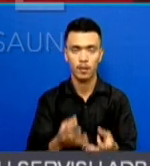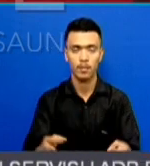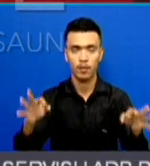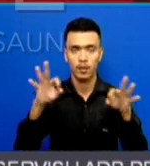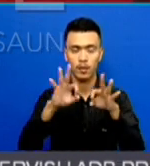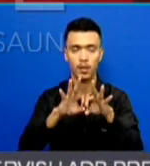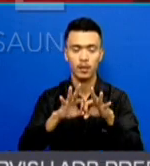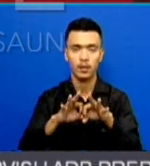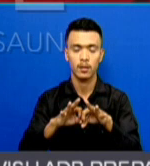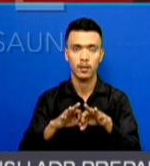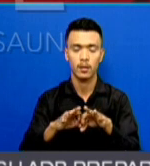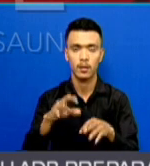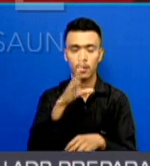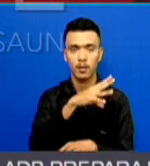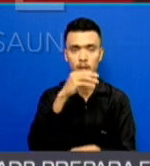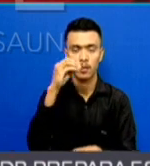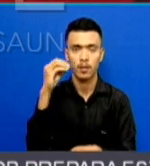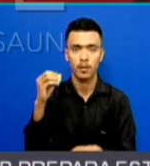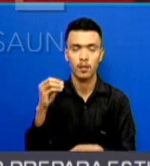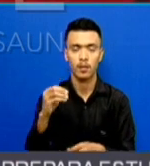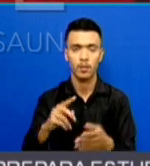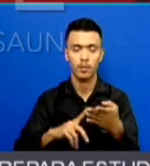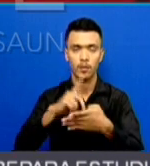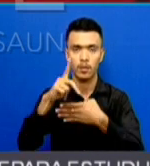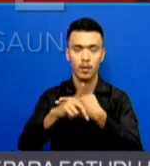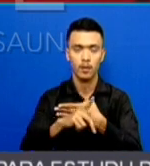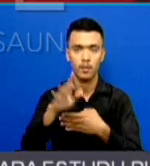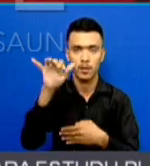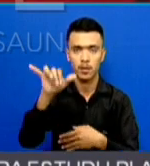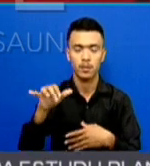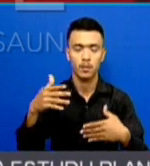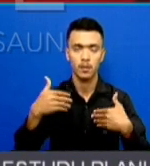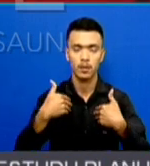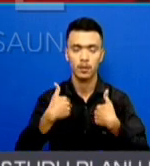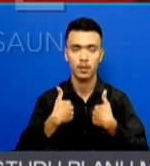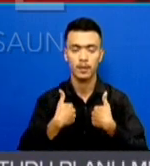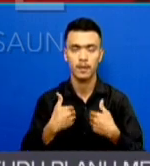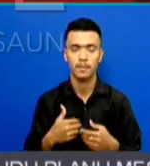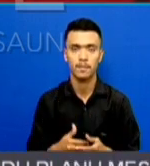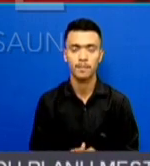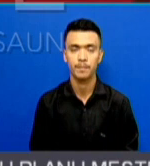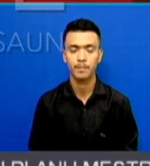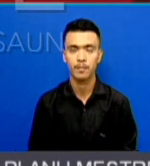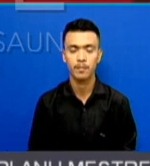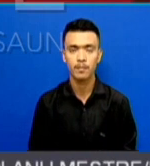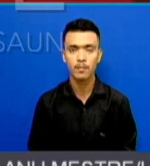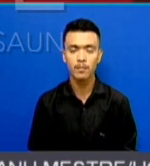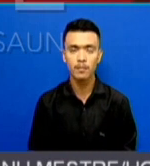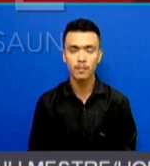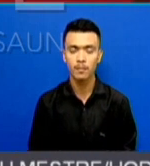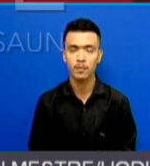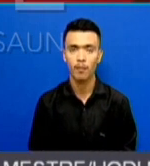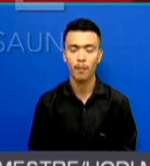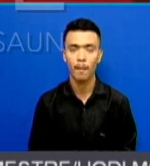setor da ne. Nomos subprograma sirnebe maka ia subprograma so aktividade sirnebe